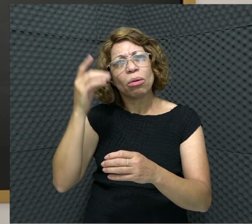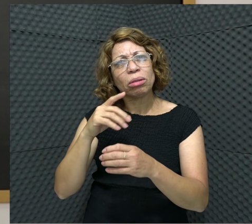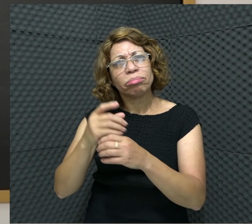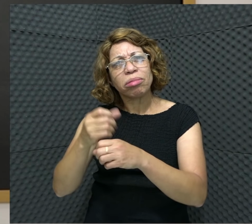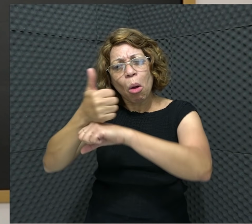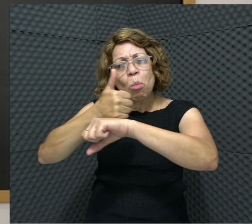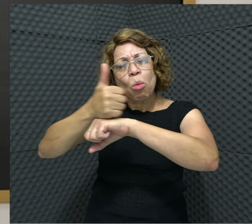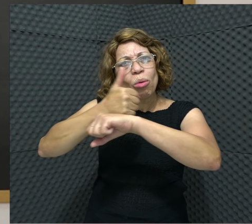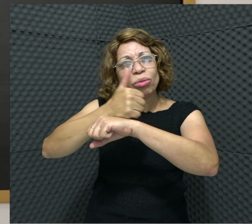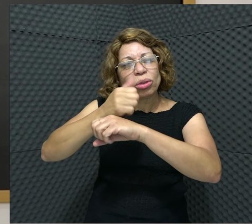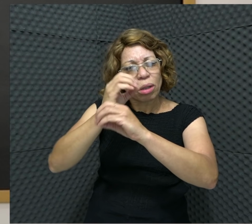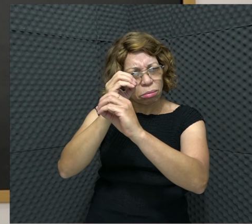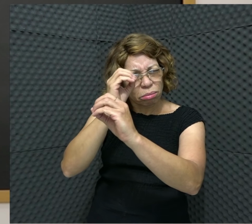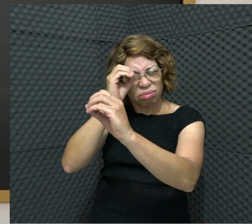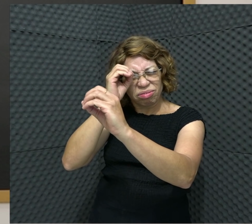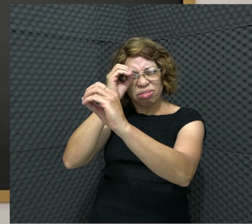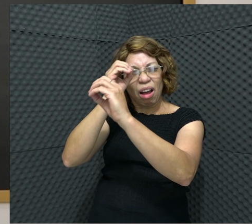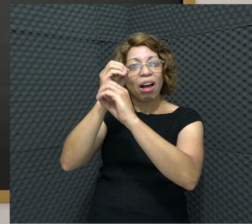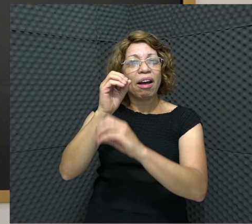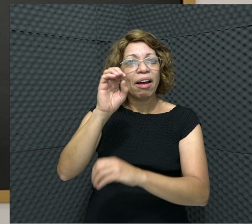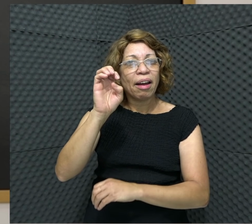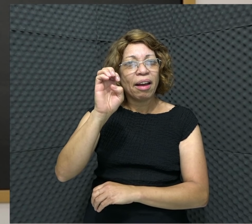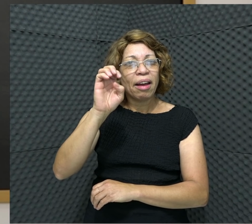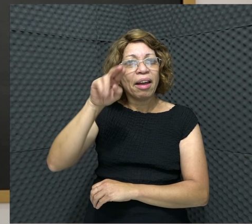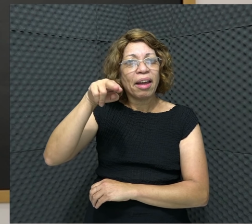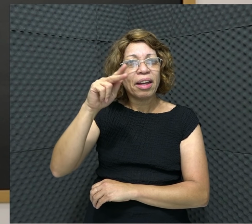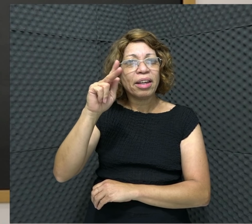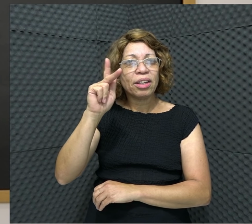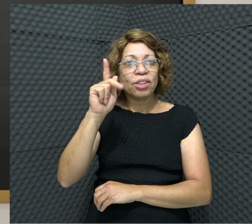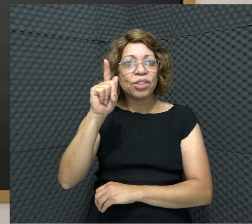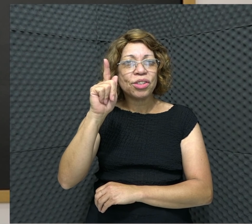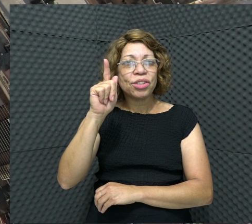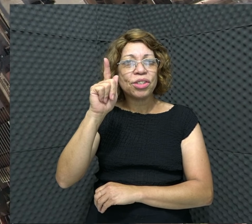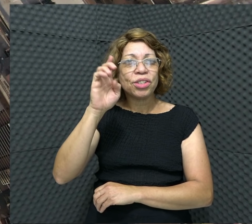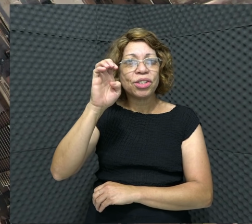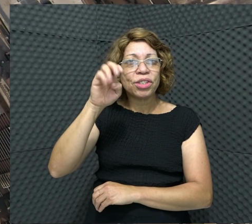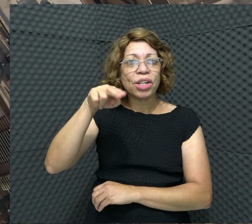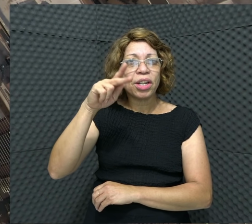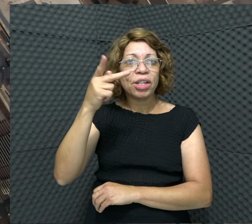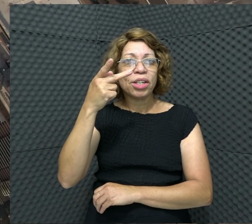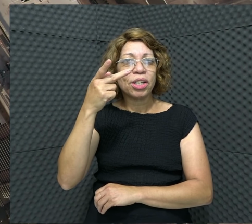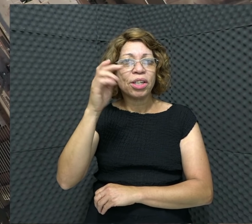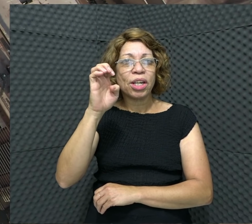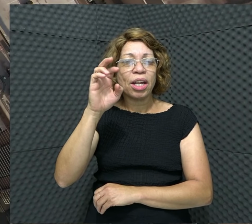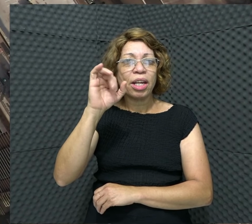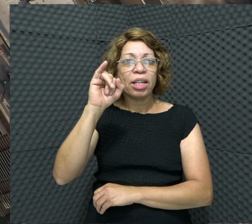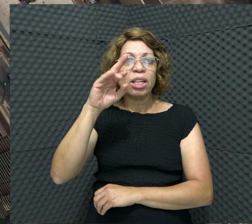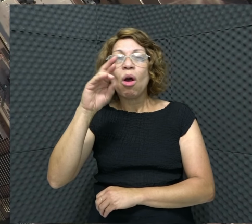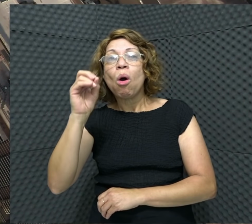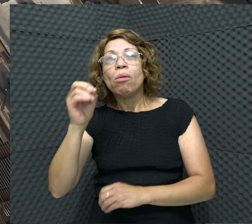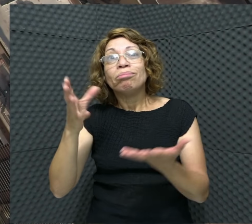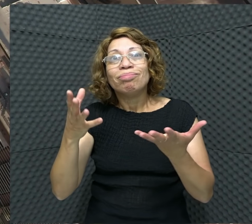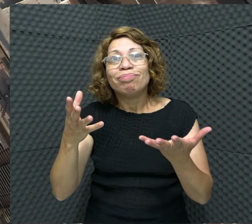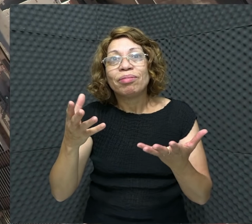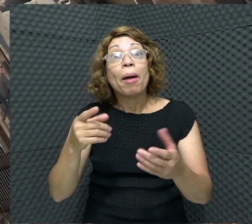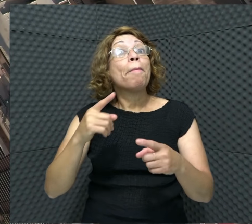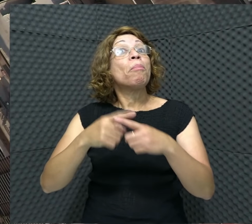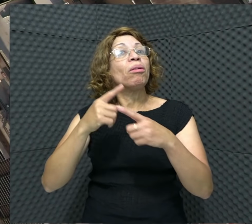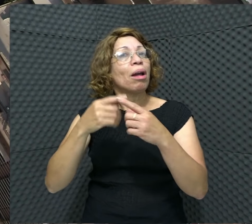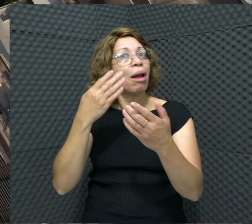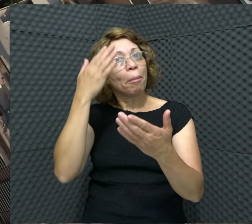na família. Esse engenheiro, ele só consegue fazer com que uma estrutura esteja de pé até hoje porque